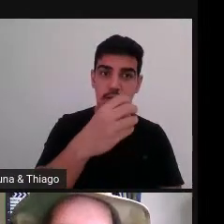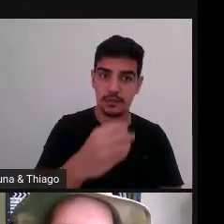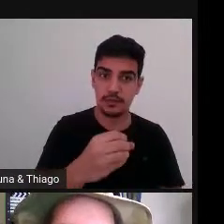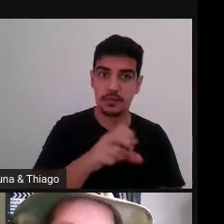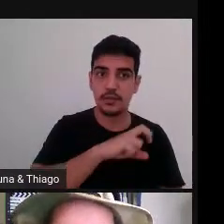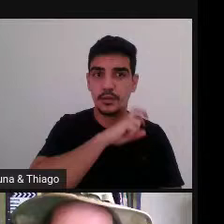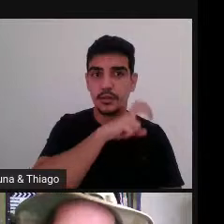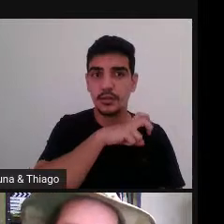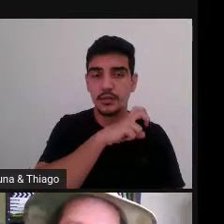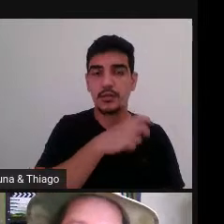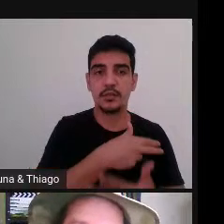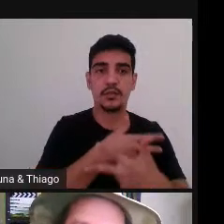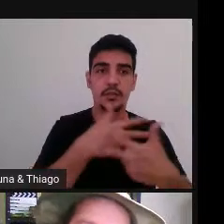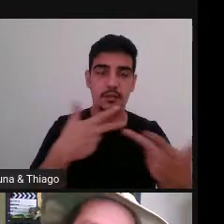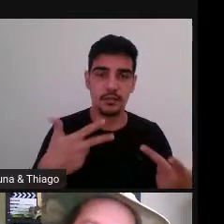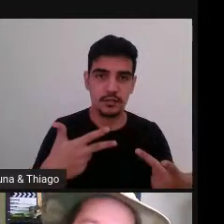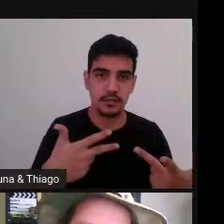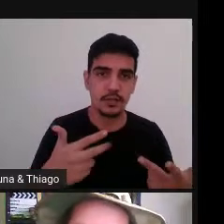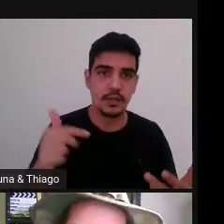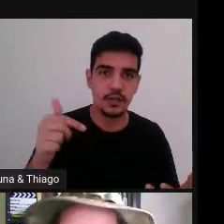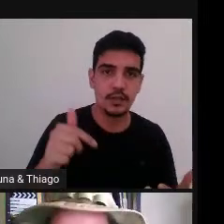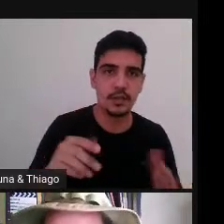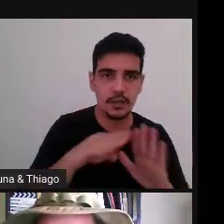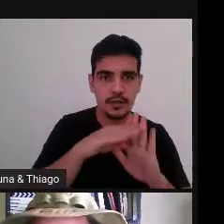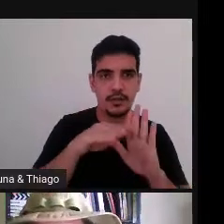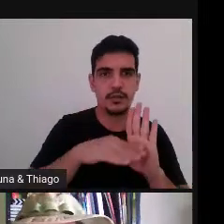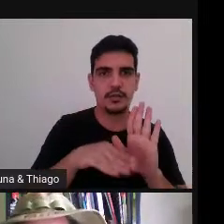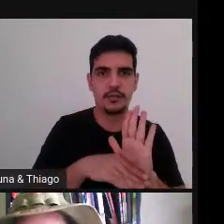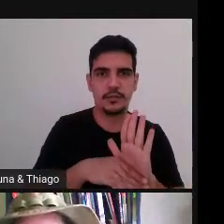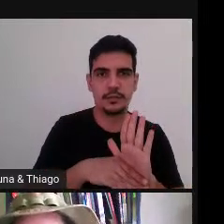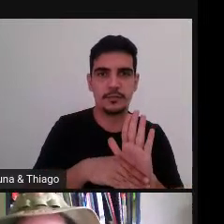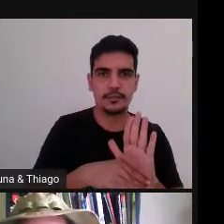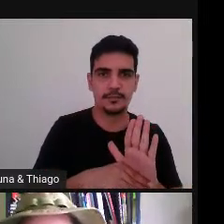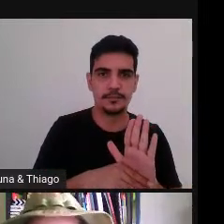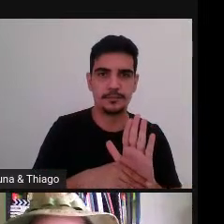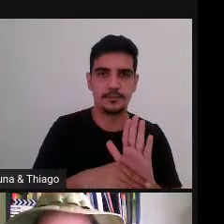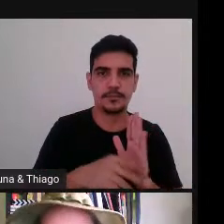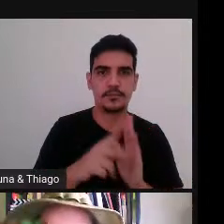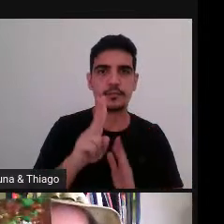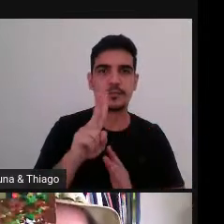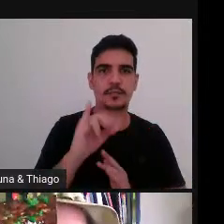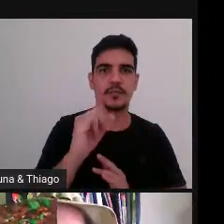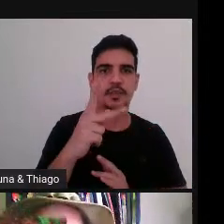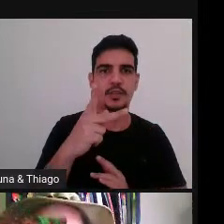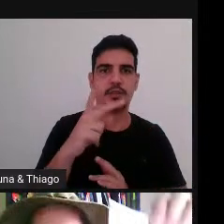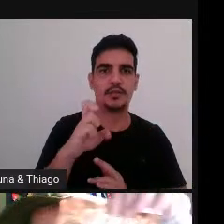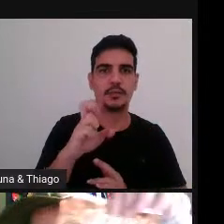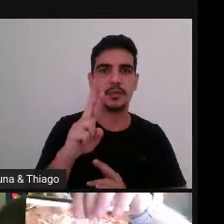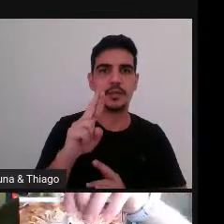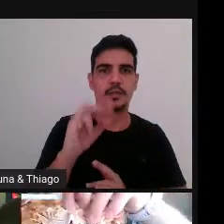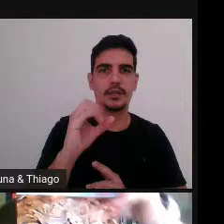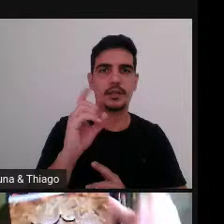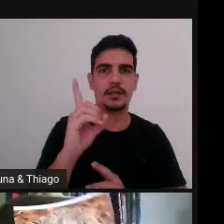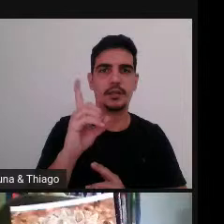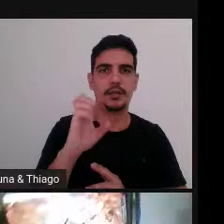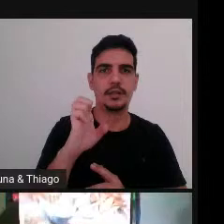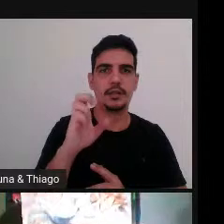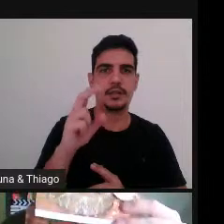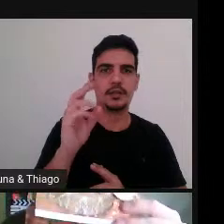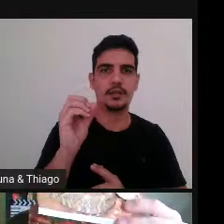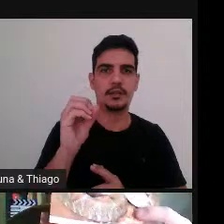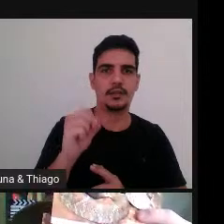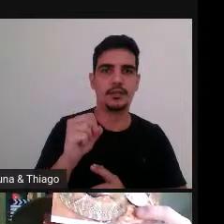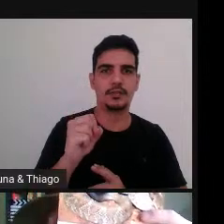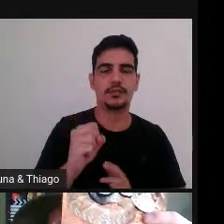cobras. Dessas, nós vamos ter assim, Viperidae, que é quem? A surucucu pico de jaca, a